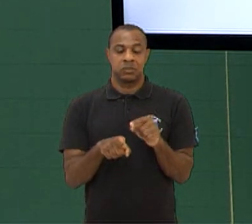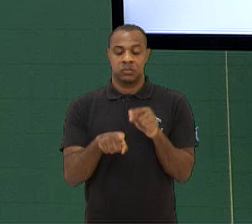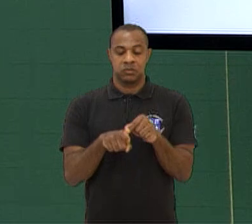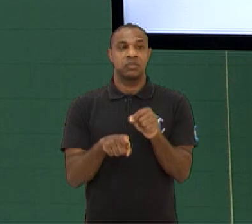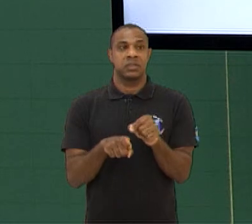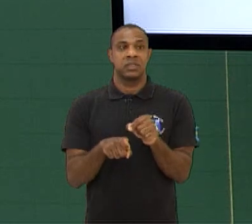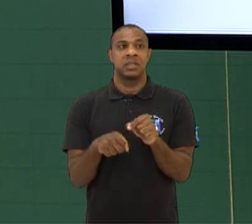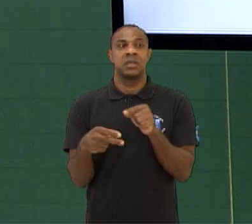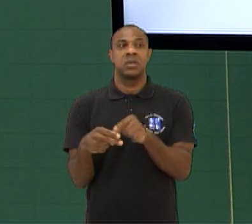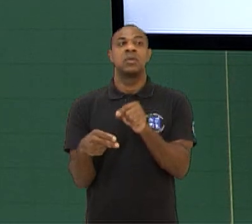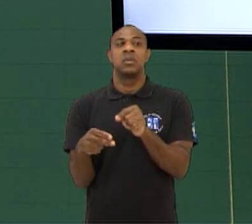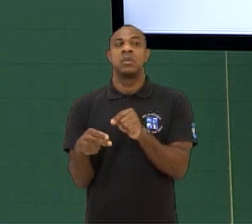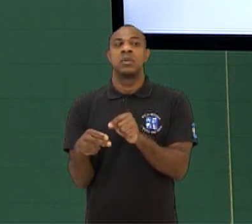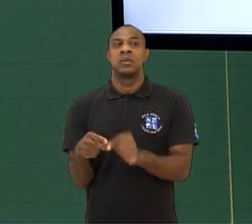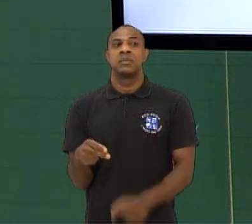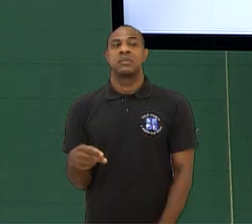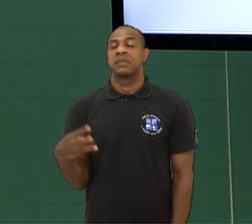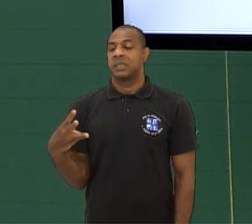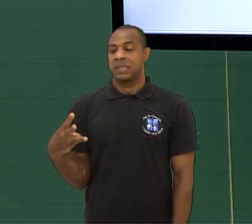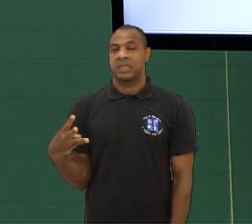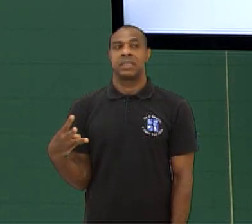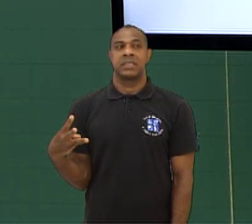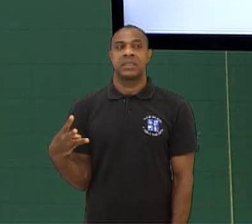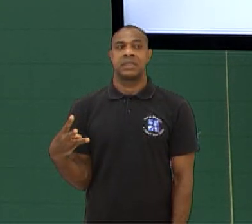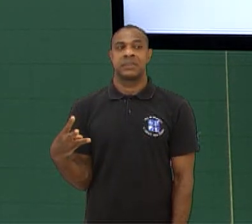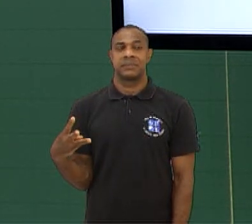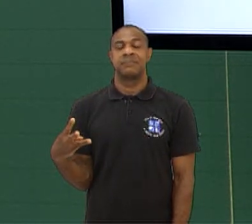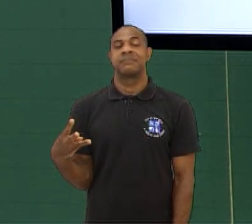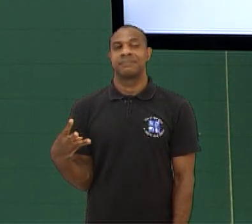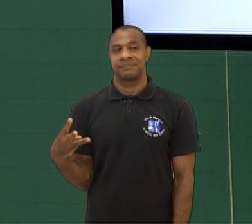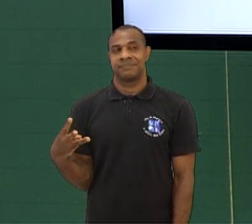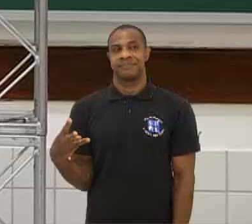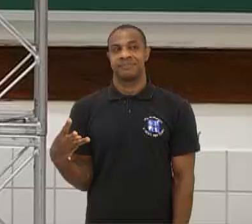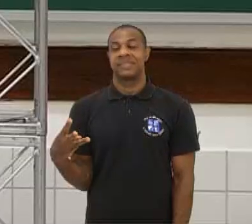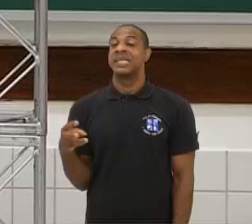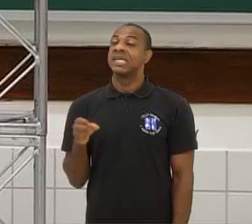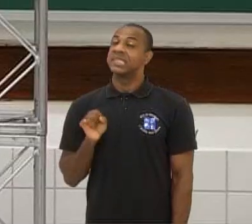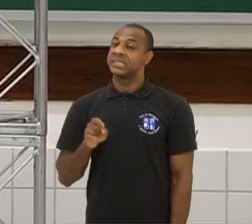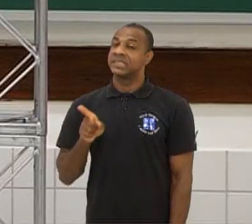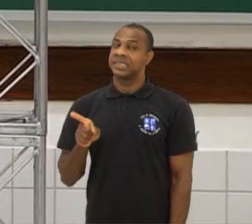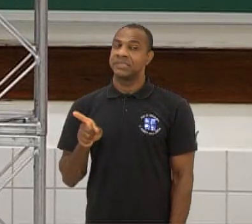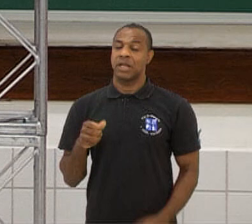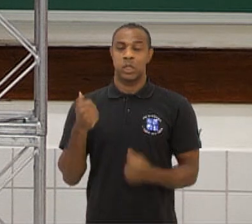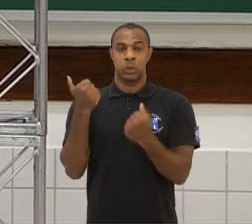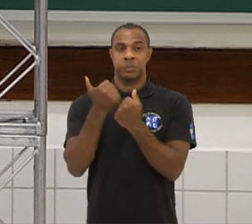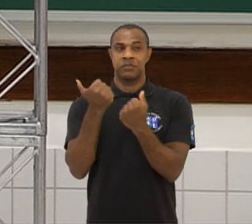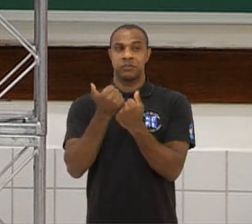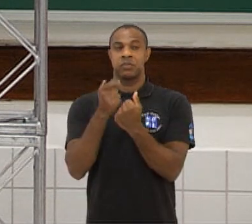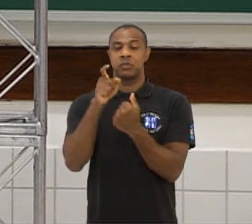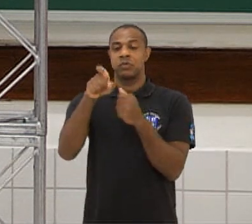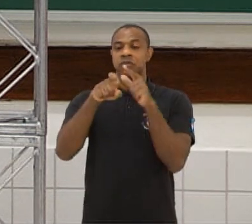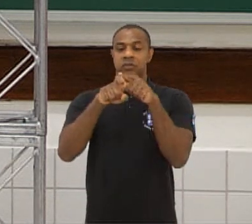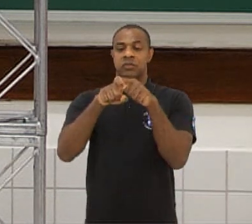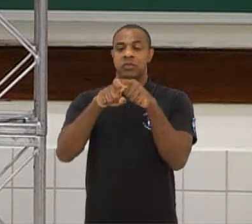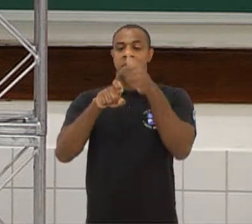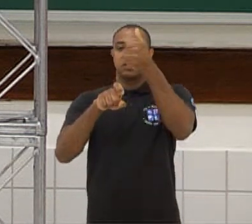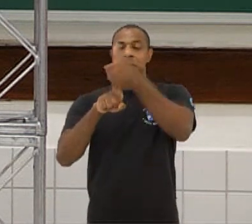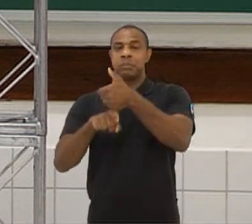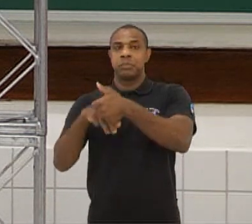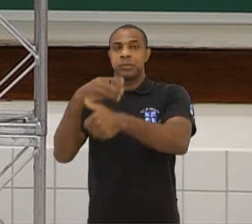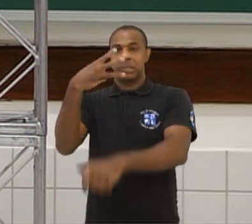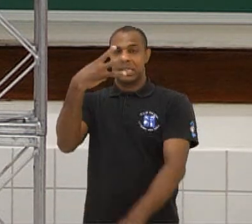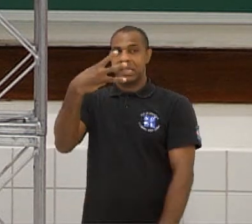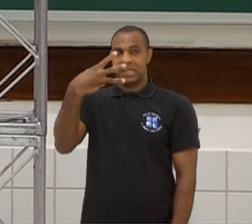conta vale 3. Ou seja, se eu substituir o x por